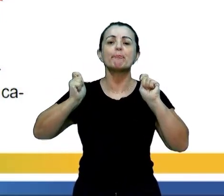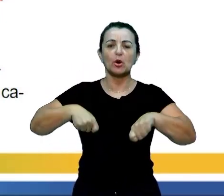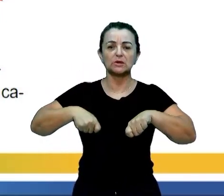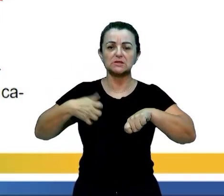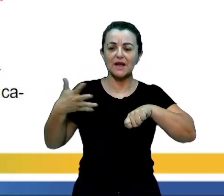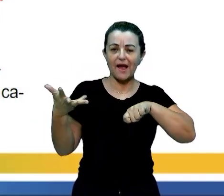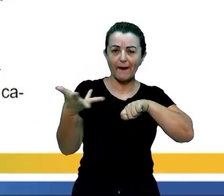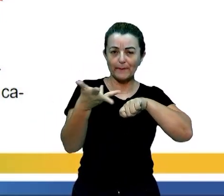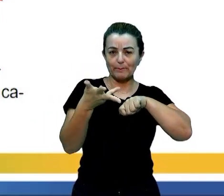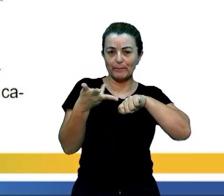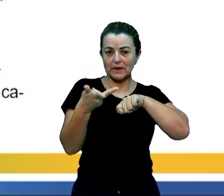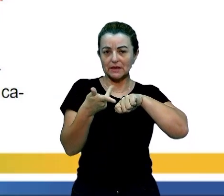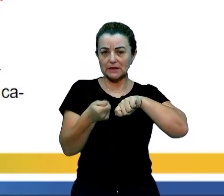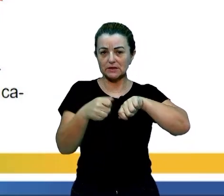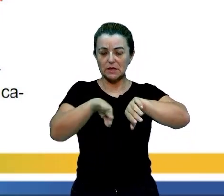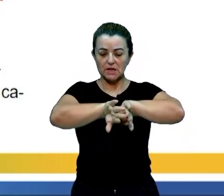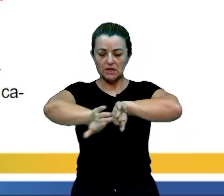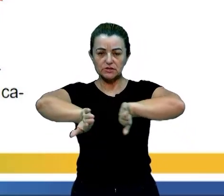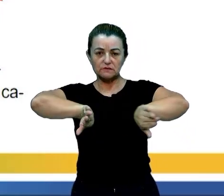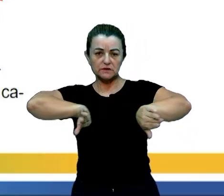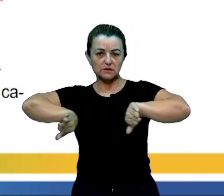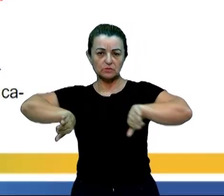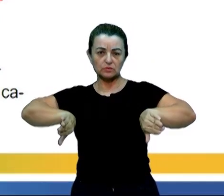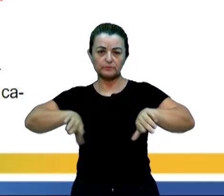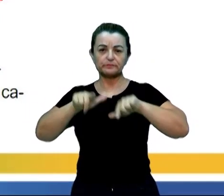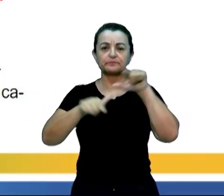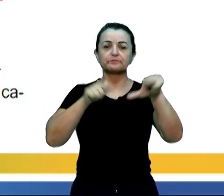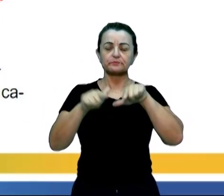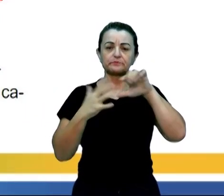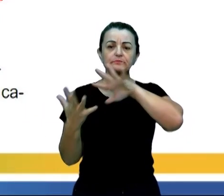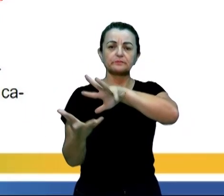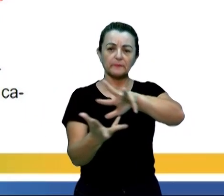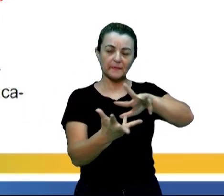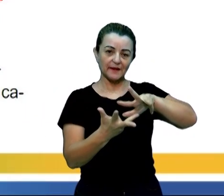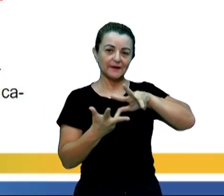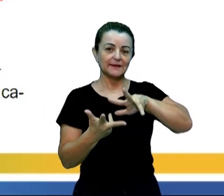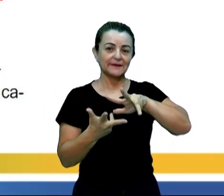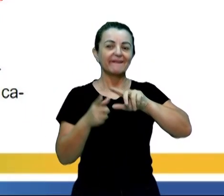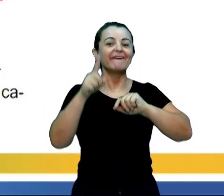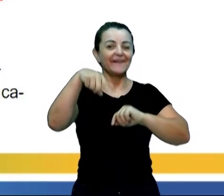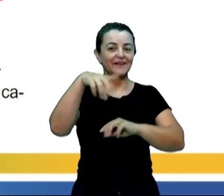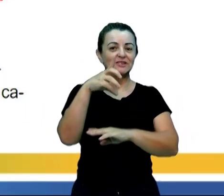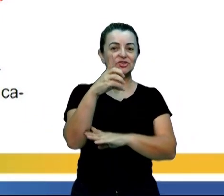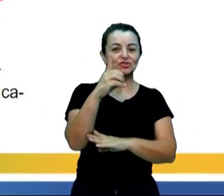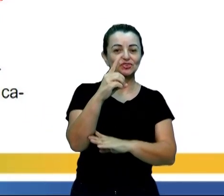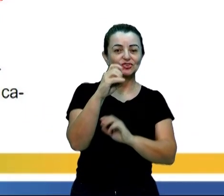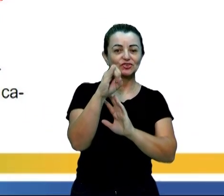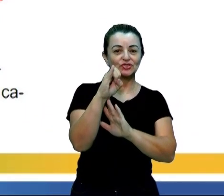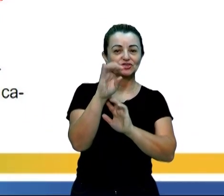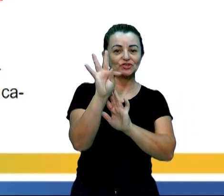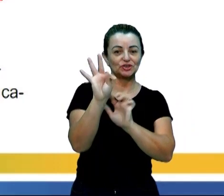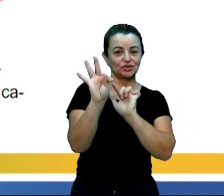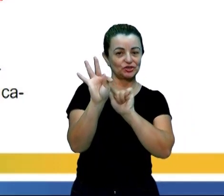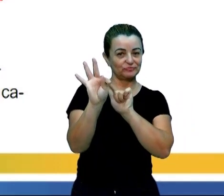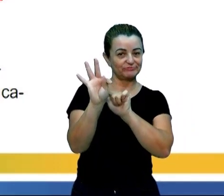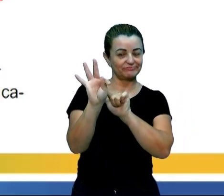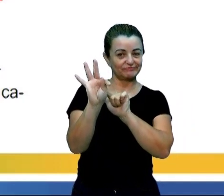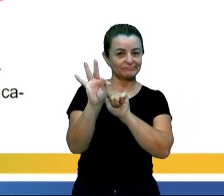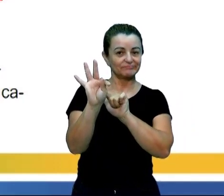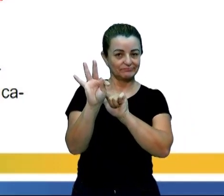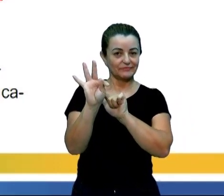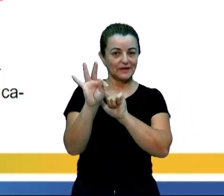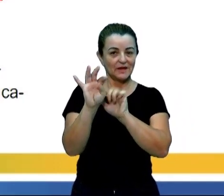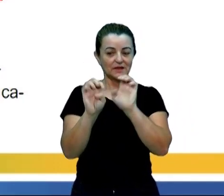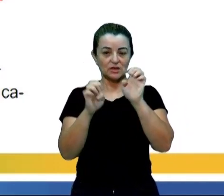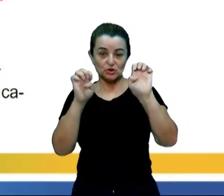potencialidade específica na divisão do trabalho mundial. E é justamente isso que é a famosa DIT, tá? A partir dessa estruturação da DIT,